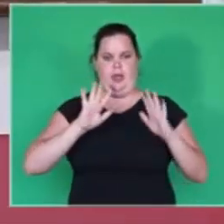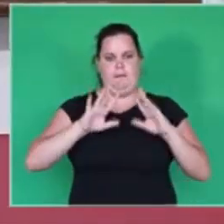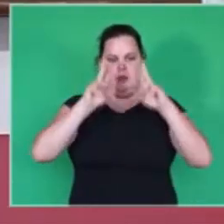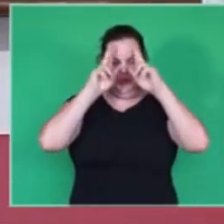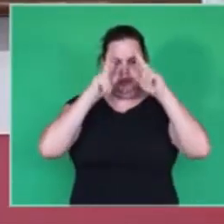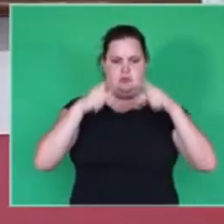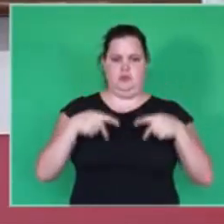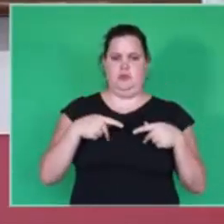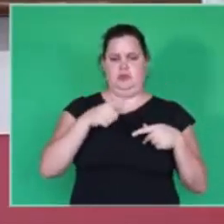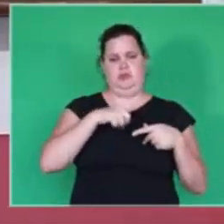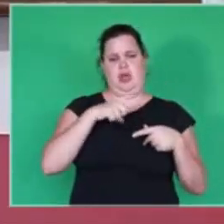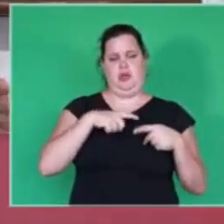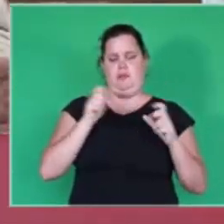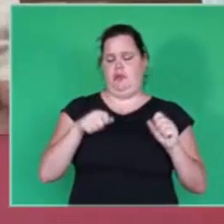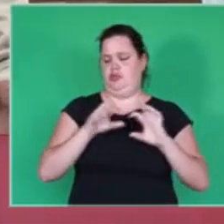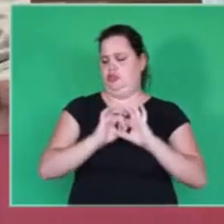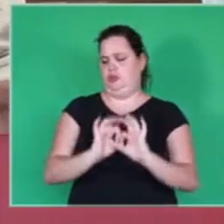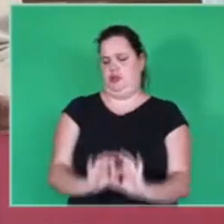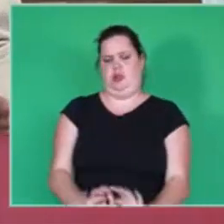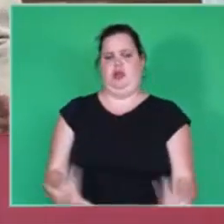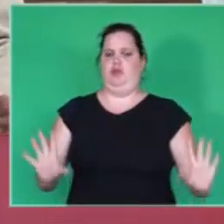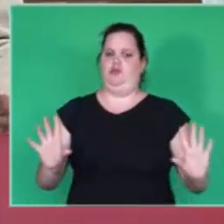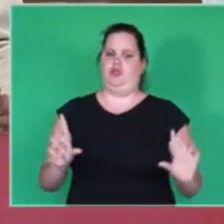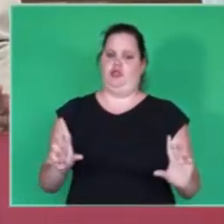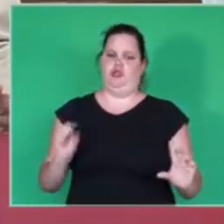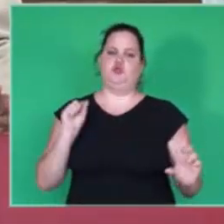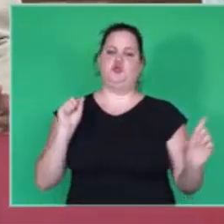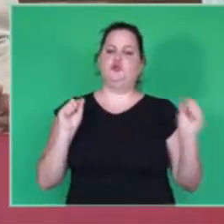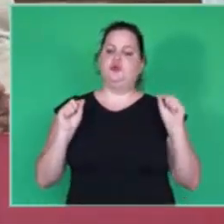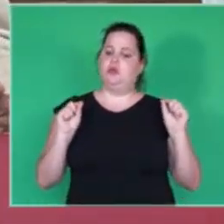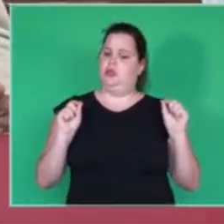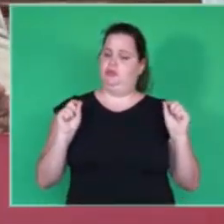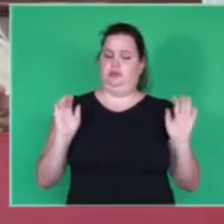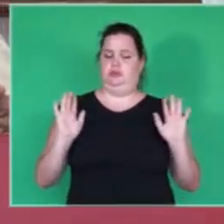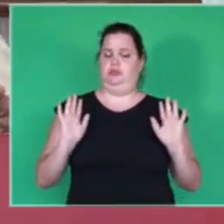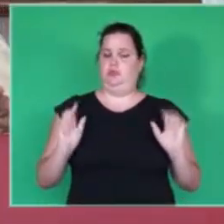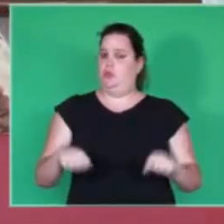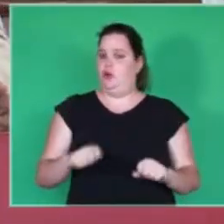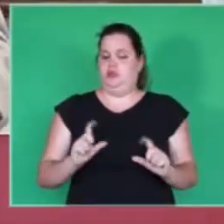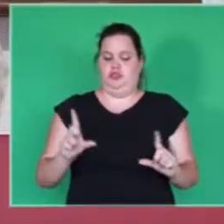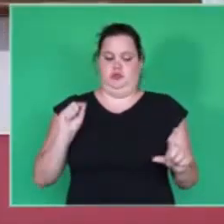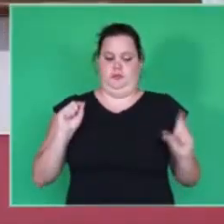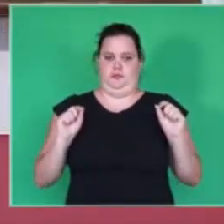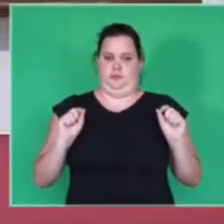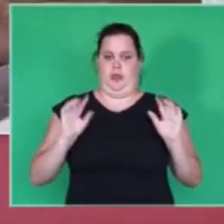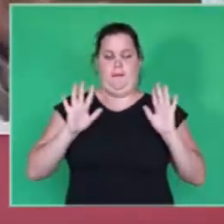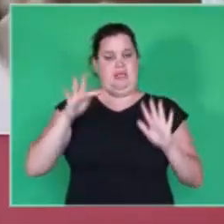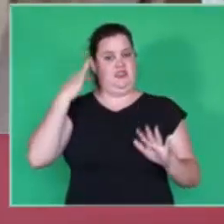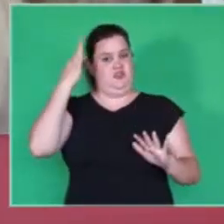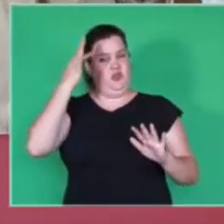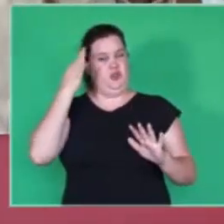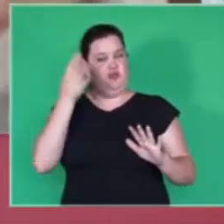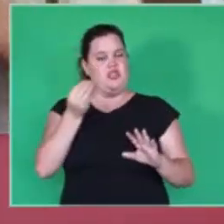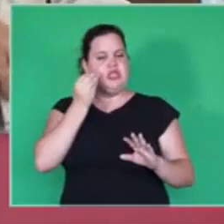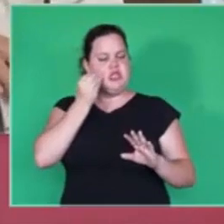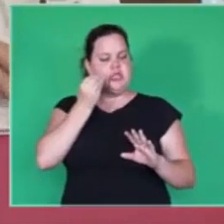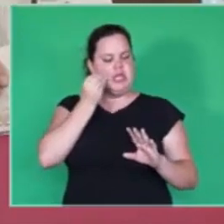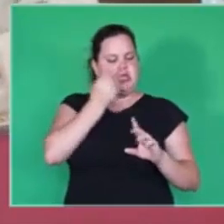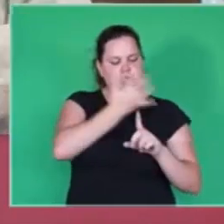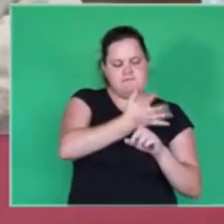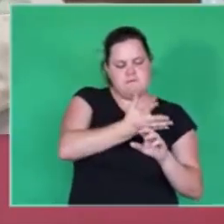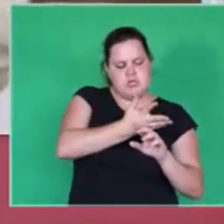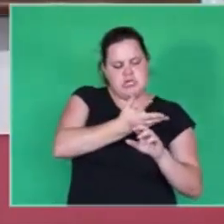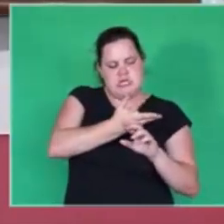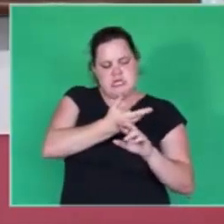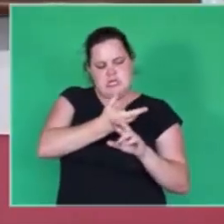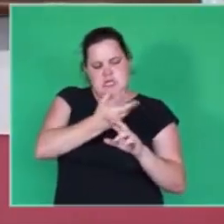seu livre-arbítrio. Então ela entra para mudar o sentido das coisas. Então é o lado humano.